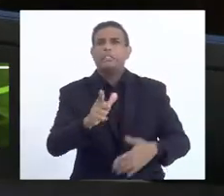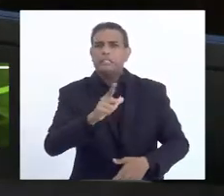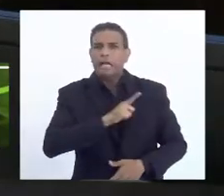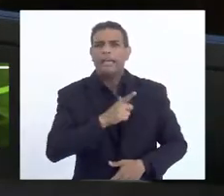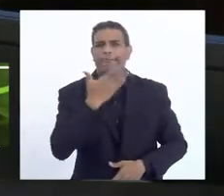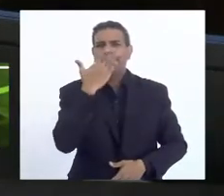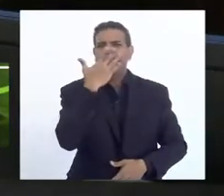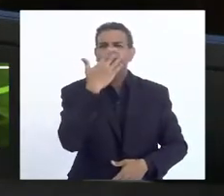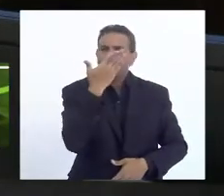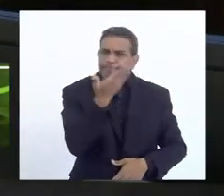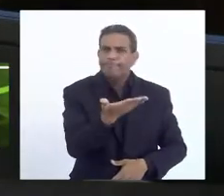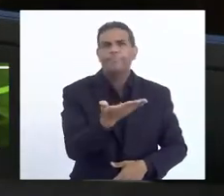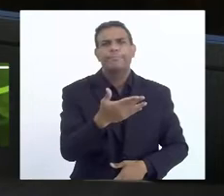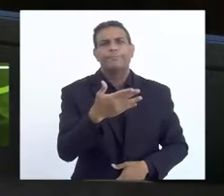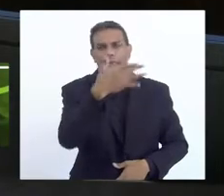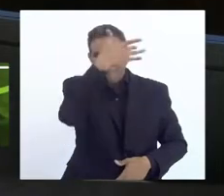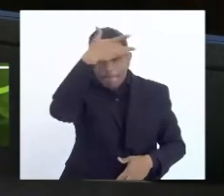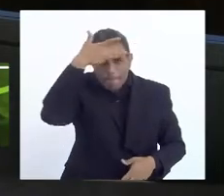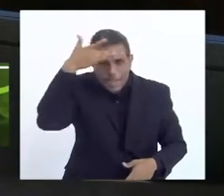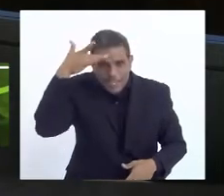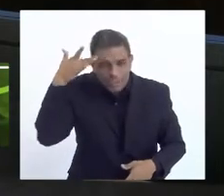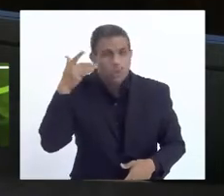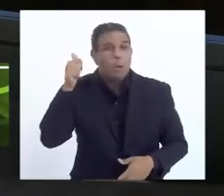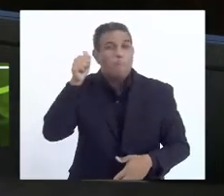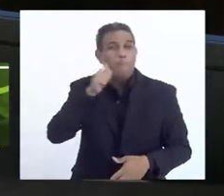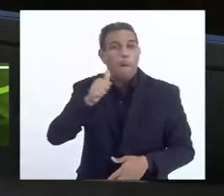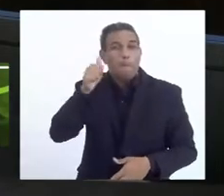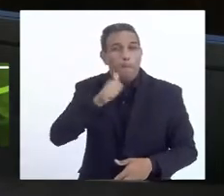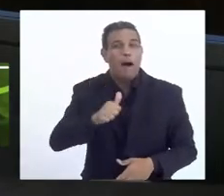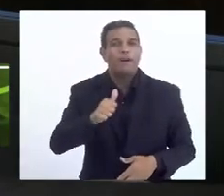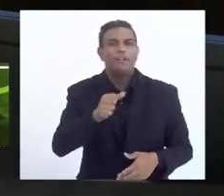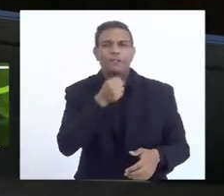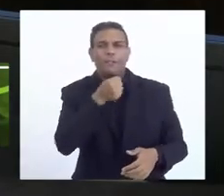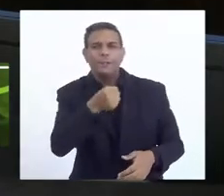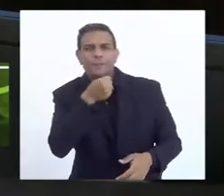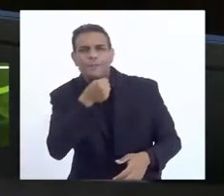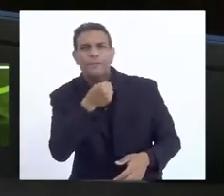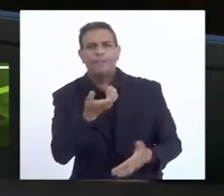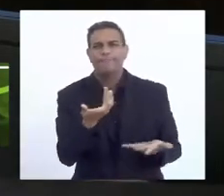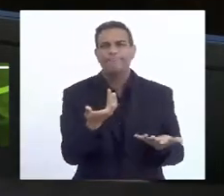ainda assim, as pessoas e as mulheres ali entrevistadas